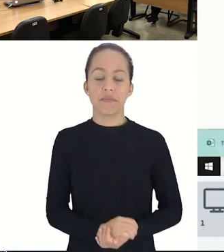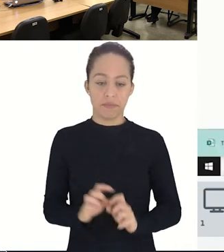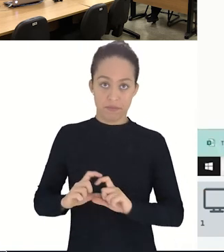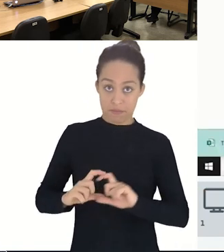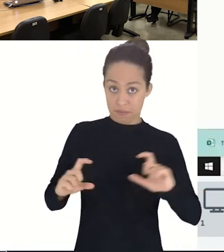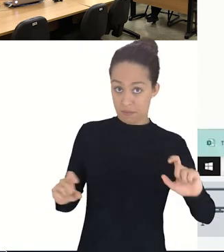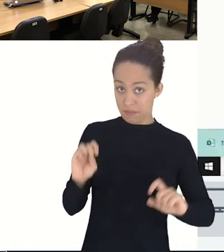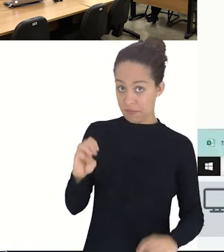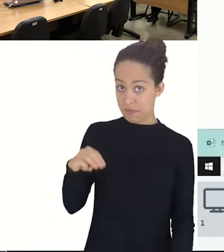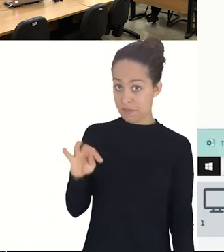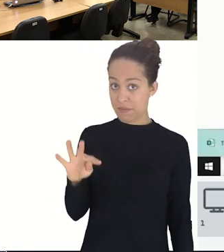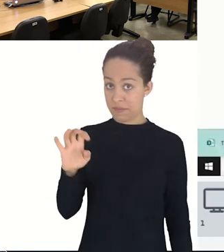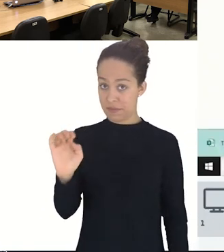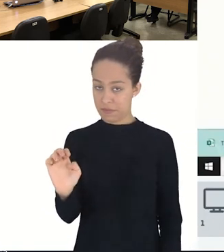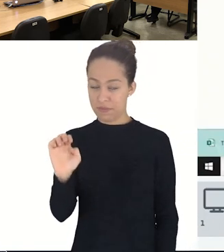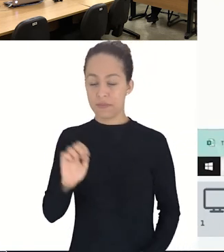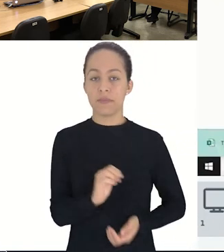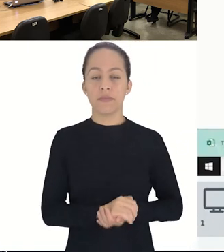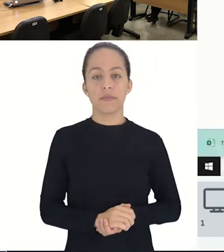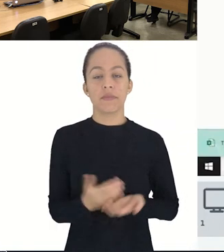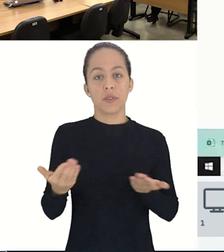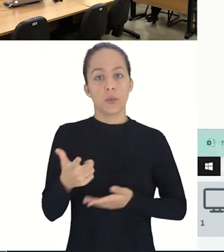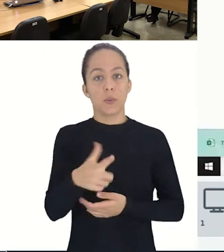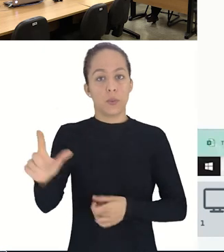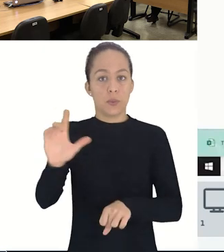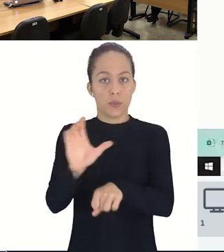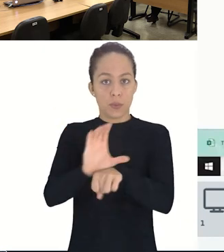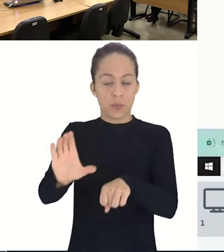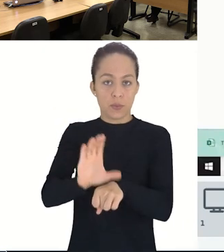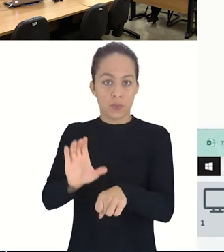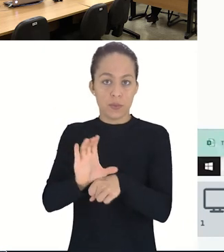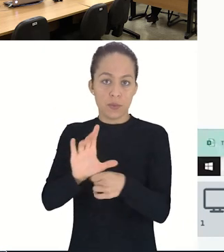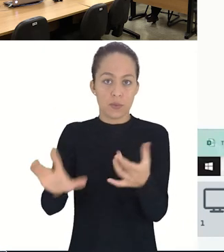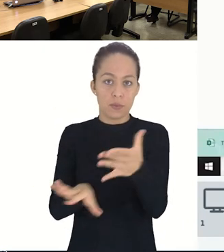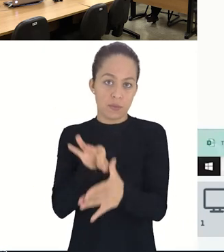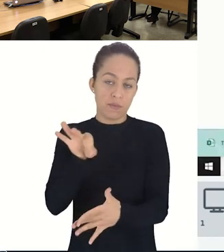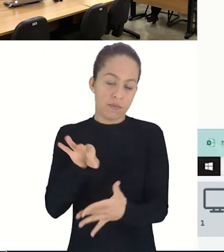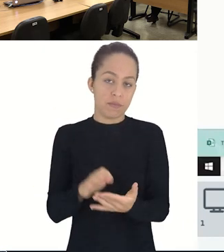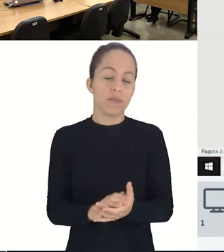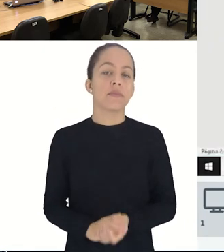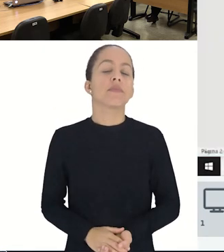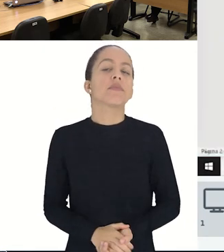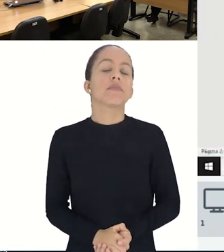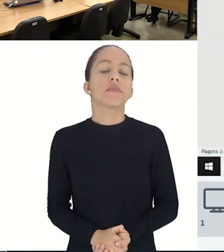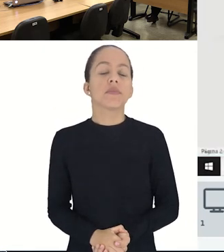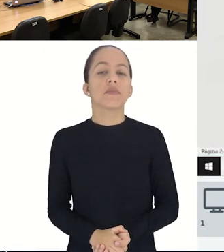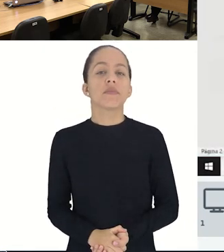lista. Semente utilizada. Vamos ao próximo curso a ser sorteado.